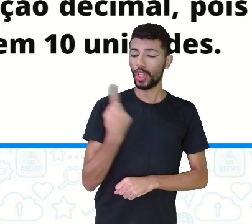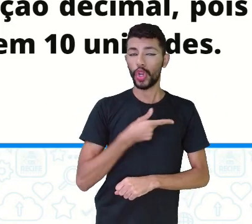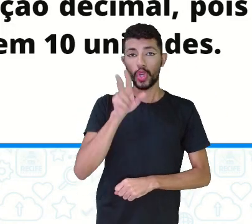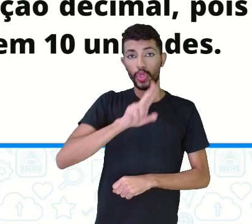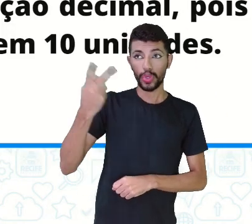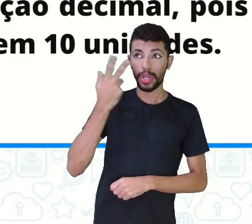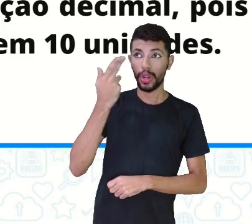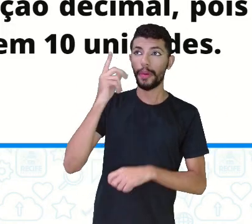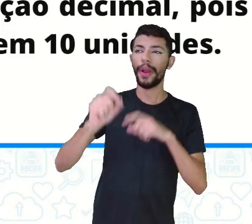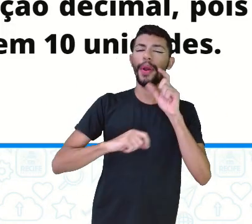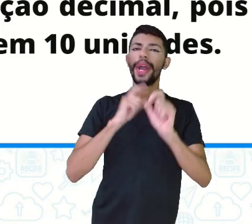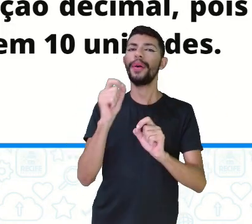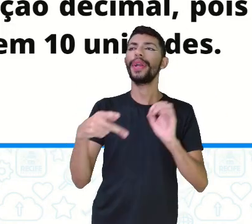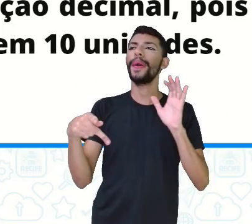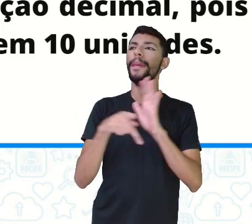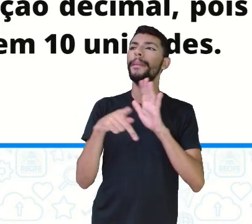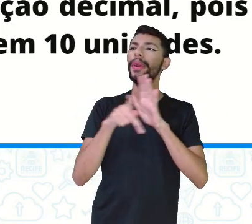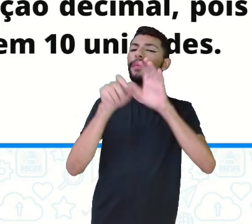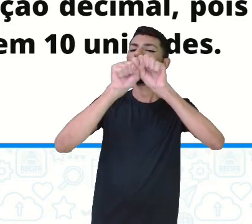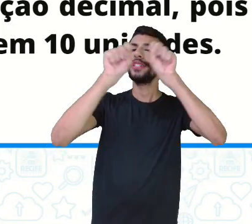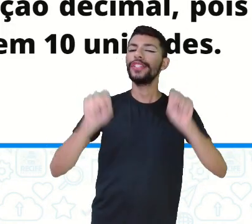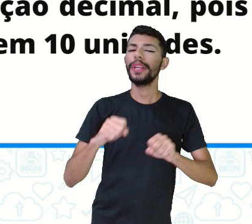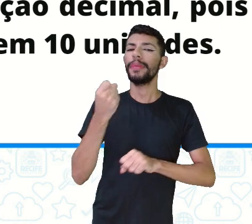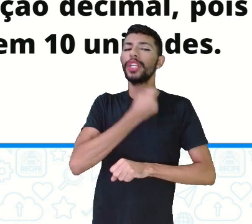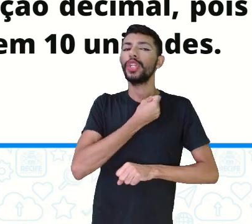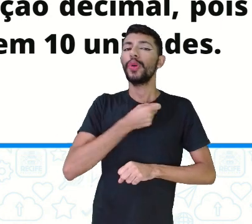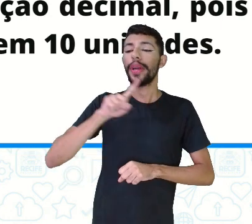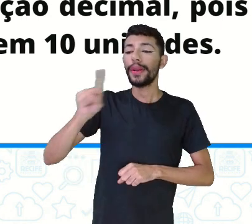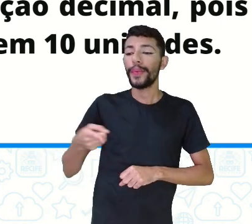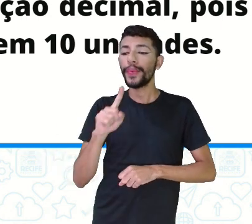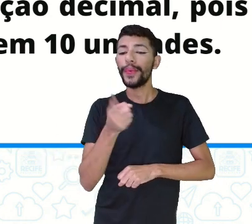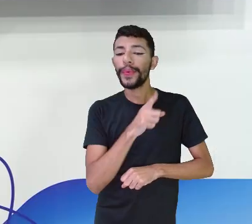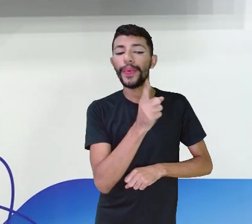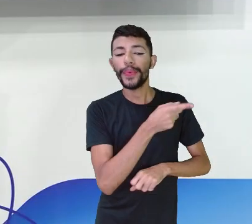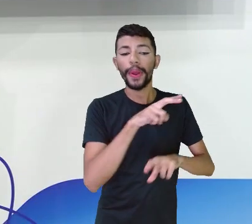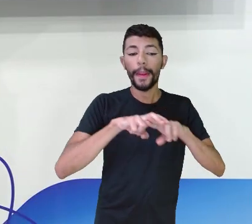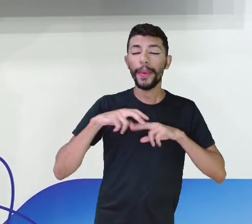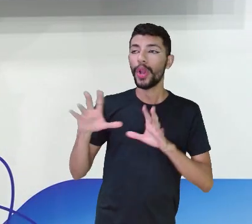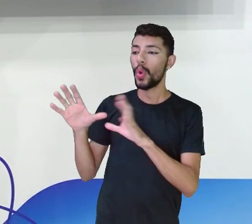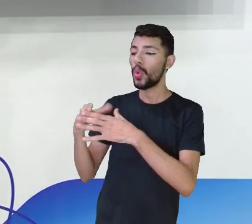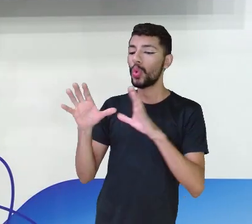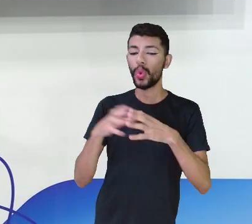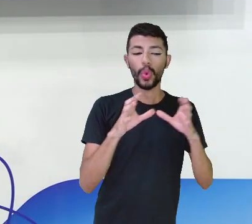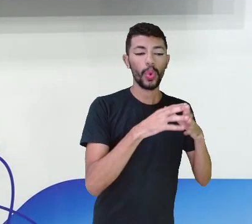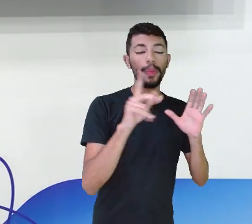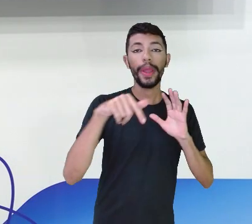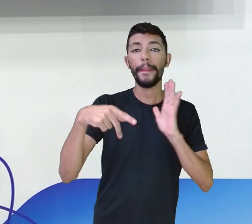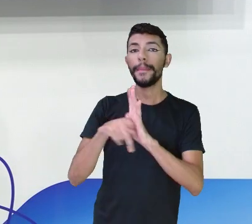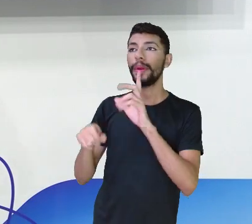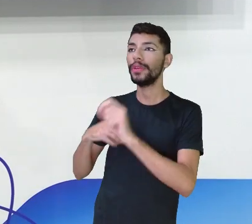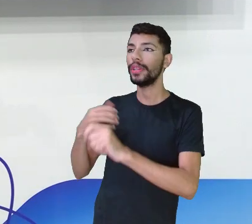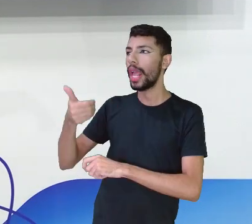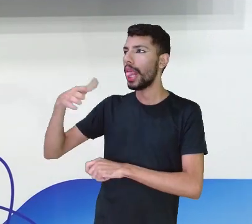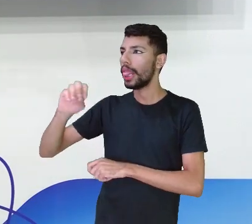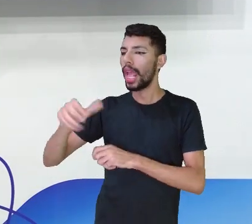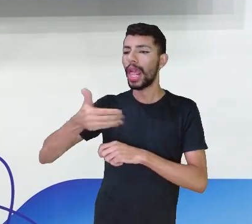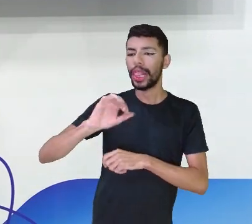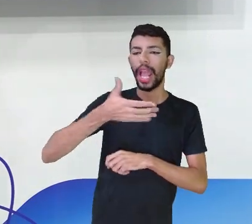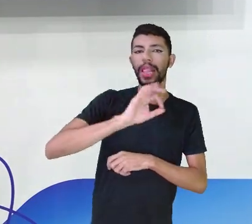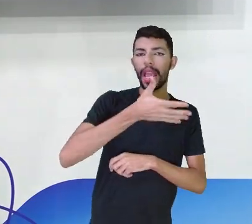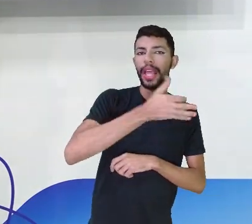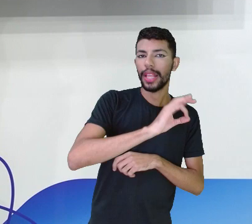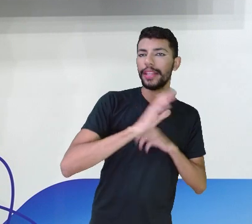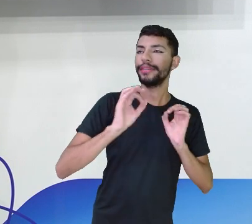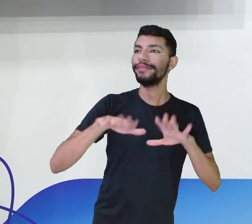utilizamos é o sistema de numeração decimal, pois os agrupamentos são feitos de 10 em 10 unidades. Aqui